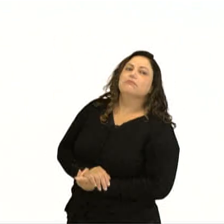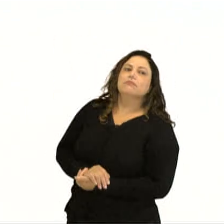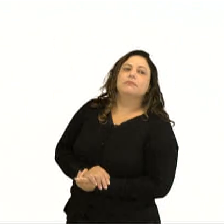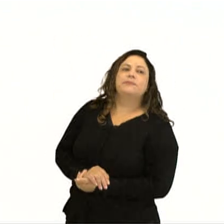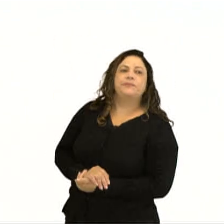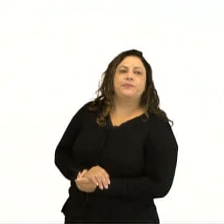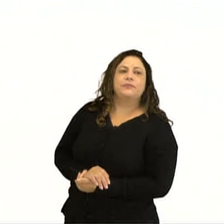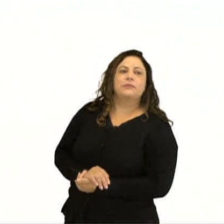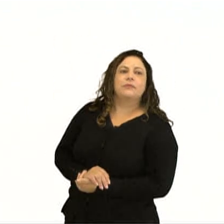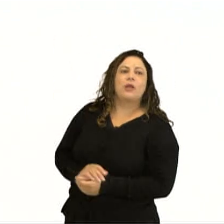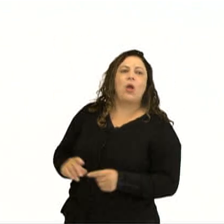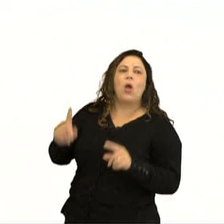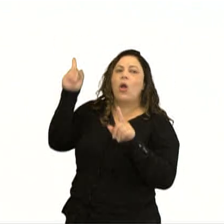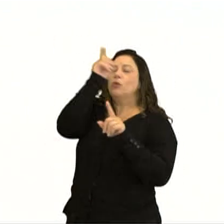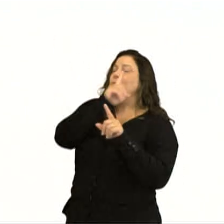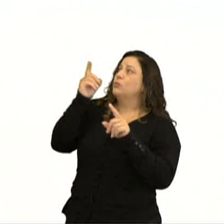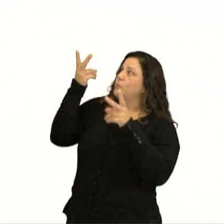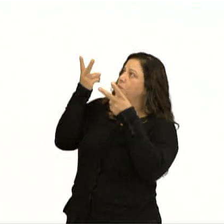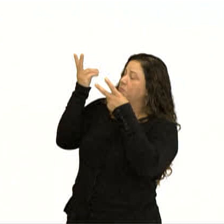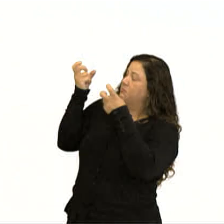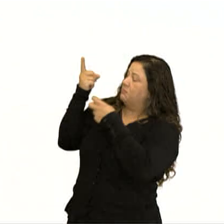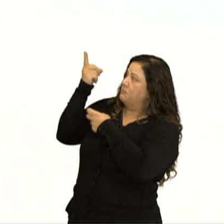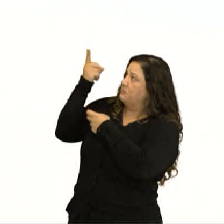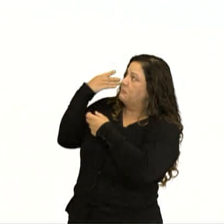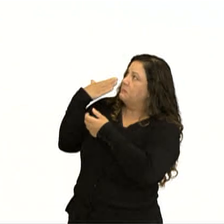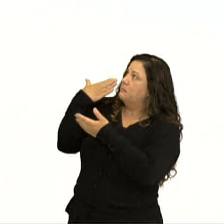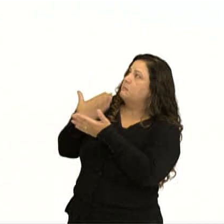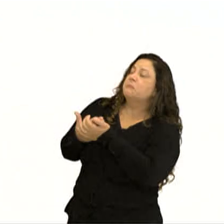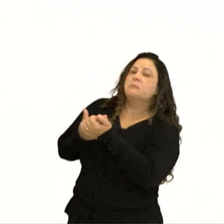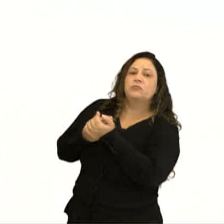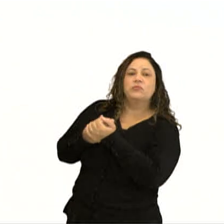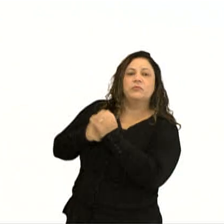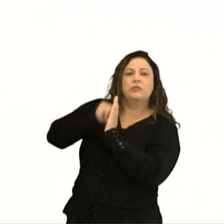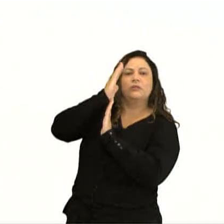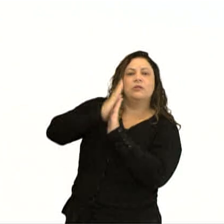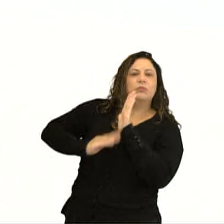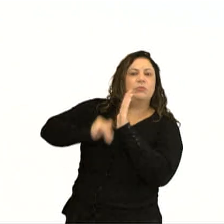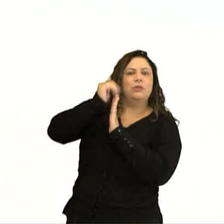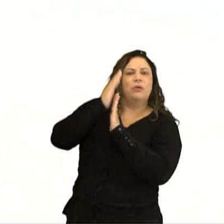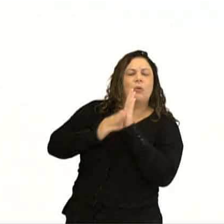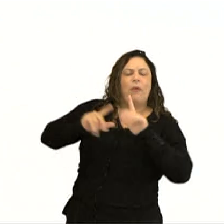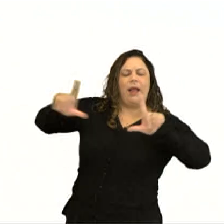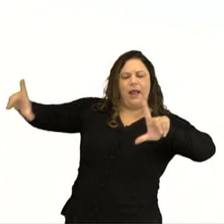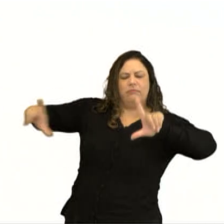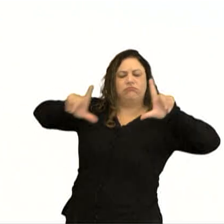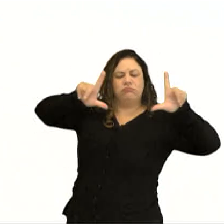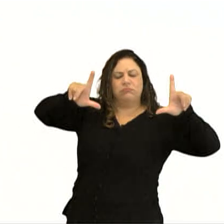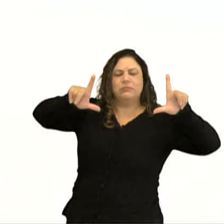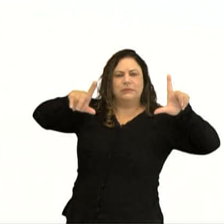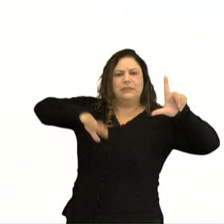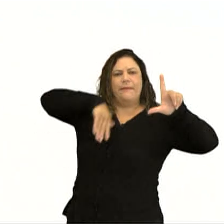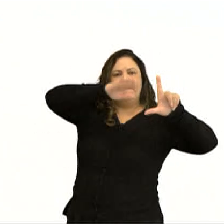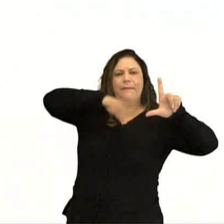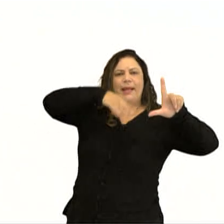Olha que legal, todo o trabalho da pintura é feito da pintura é feito